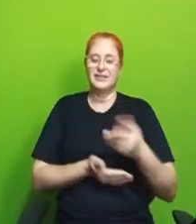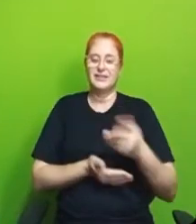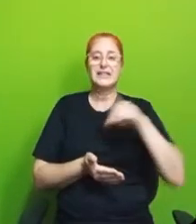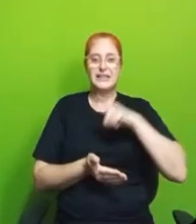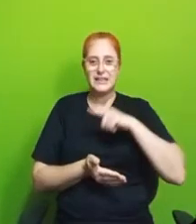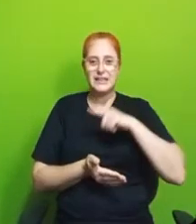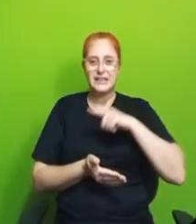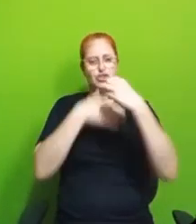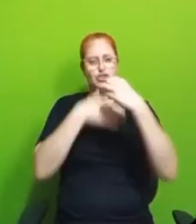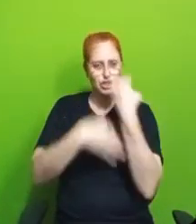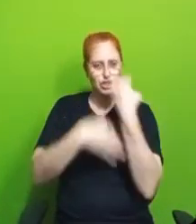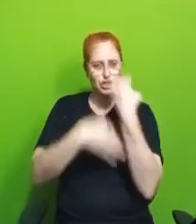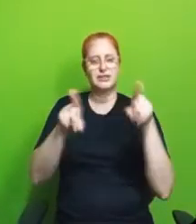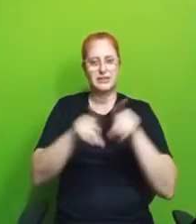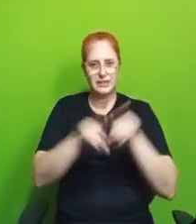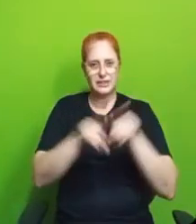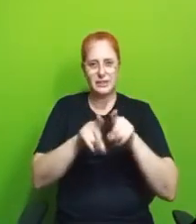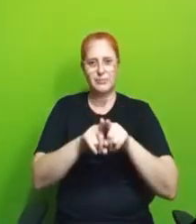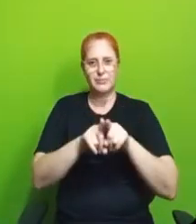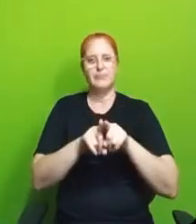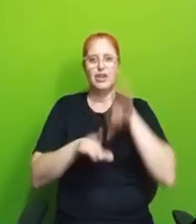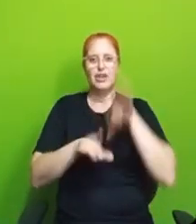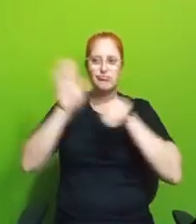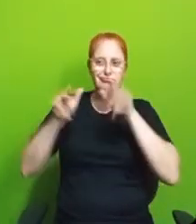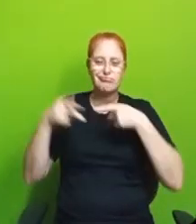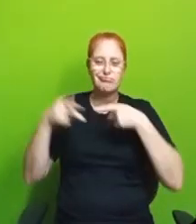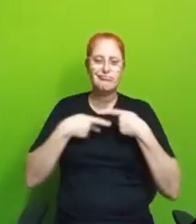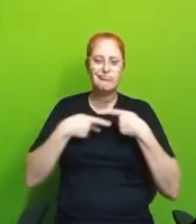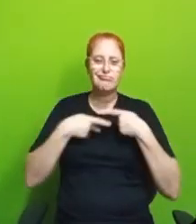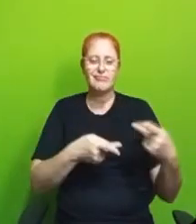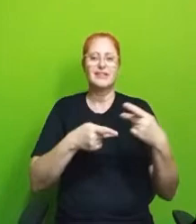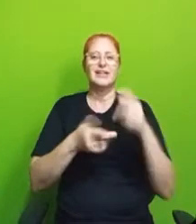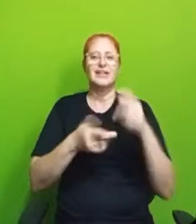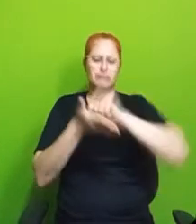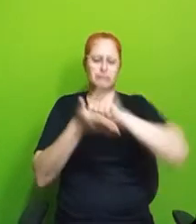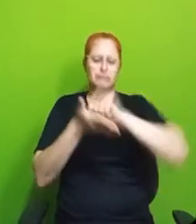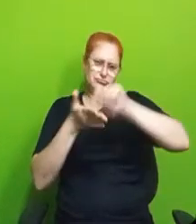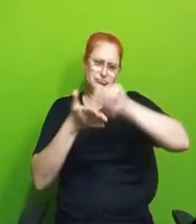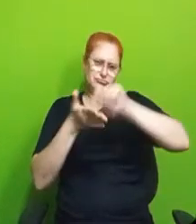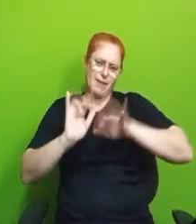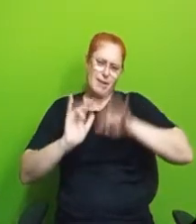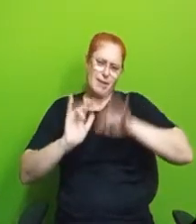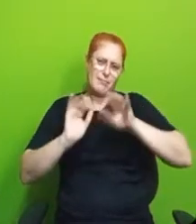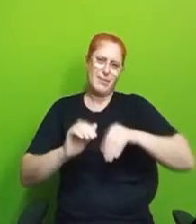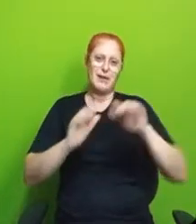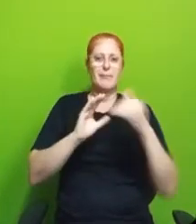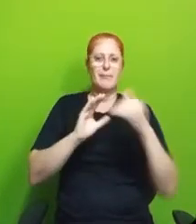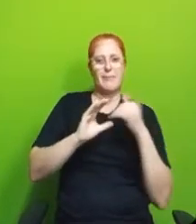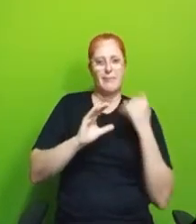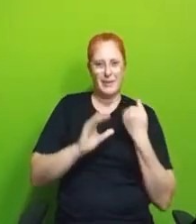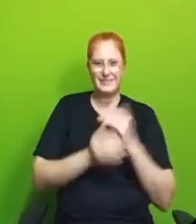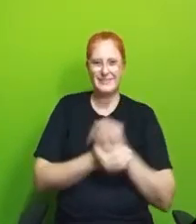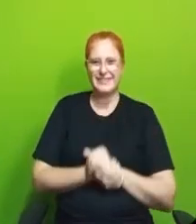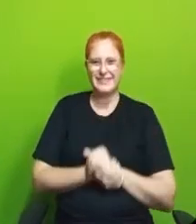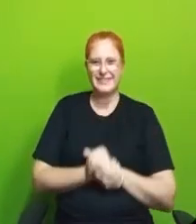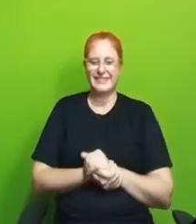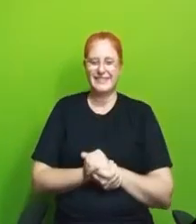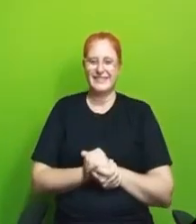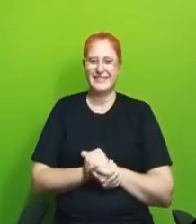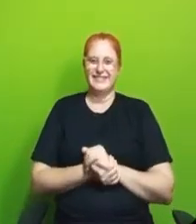de convidadas, escrevam para a gente aí, que a gente está super aberta, queremos conversar. E é isso,